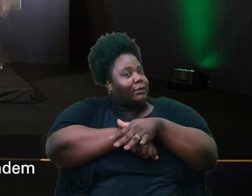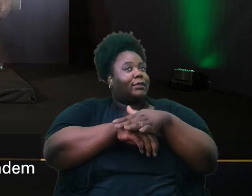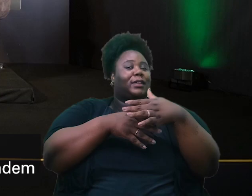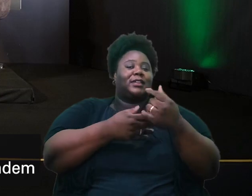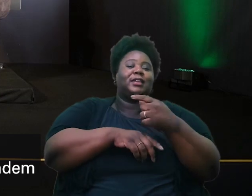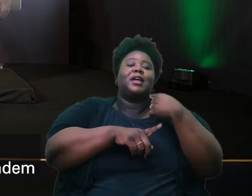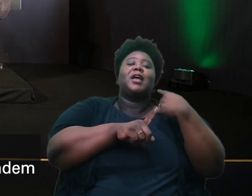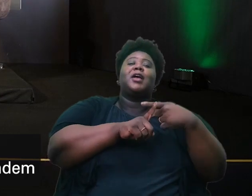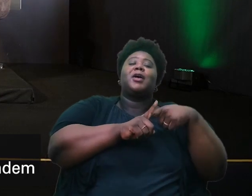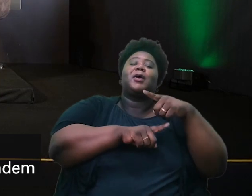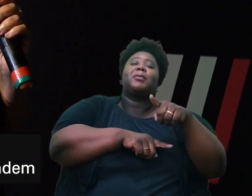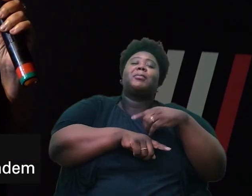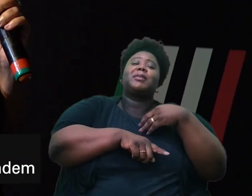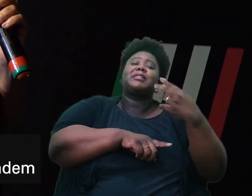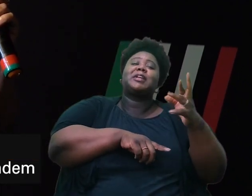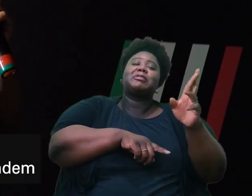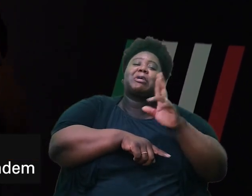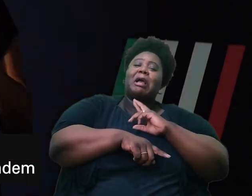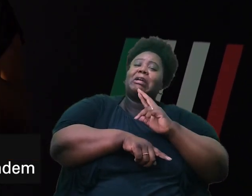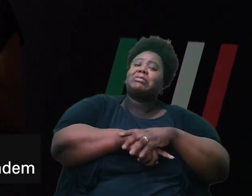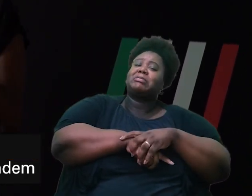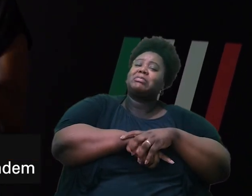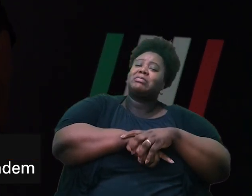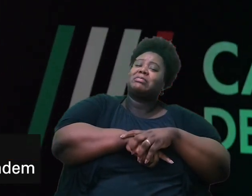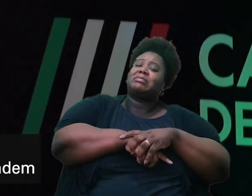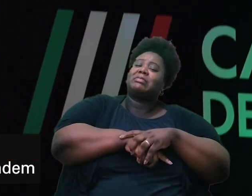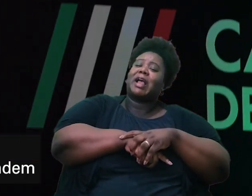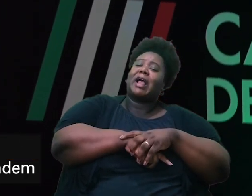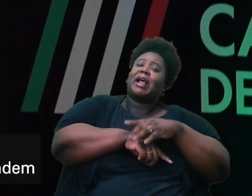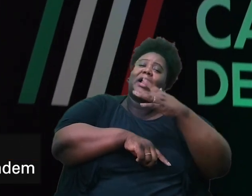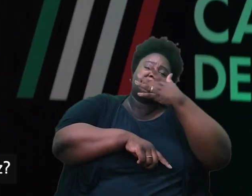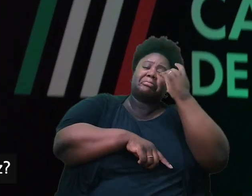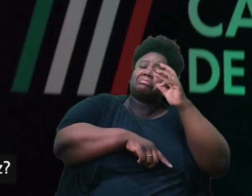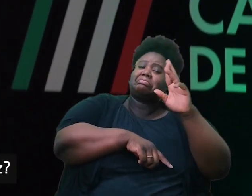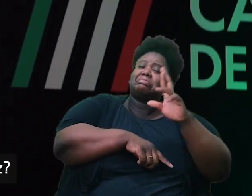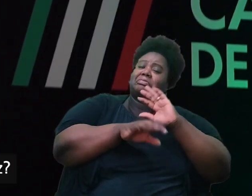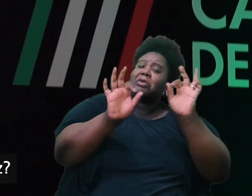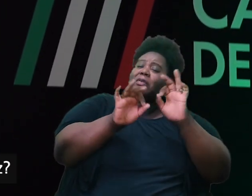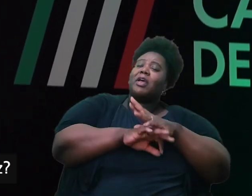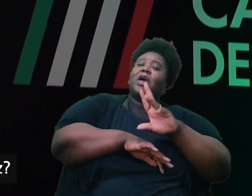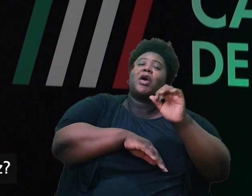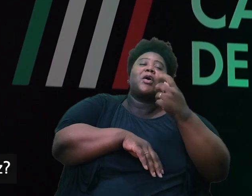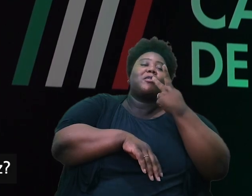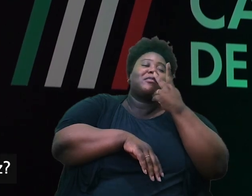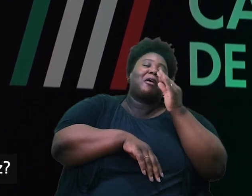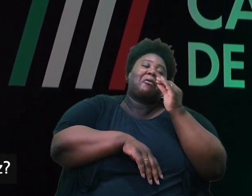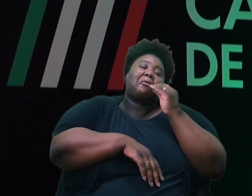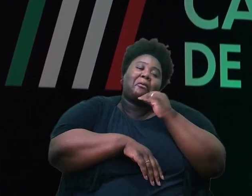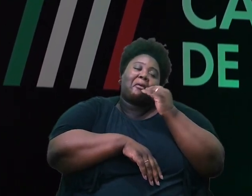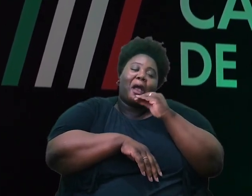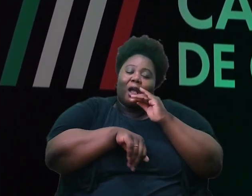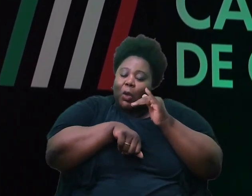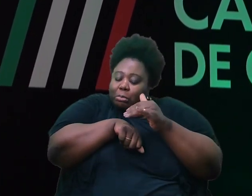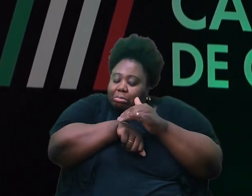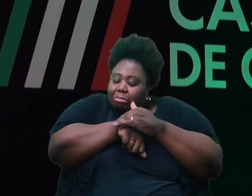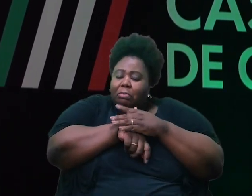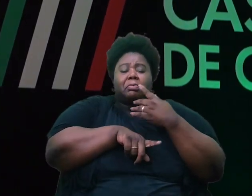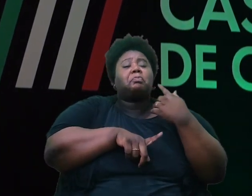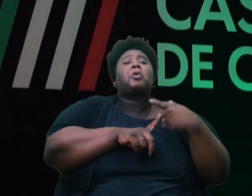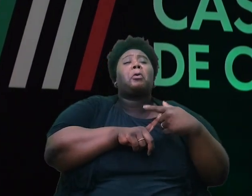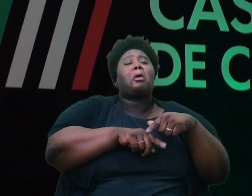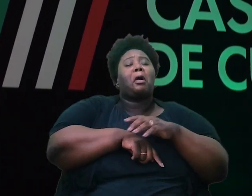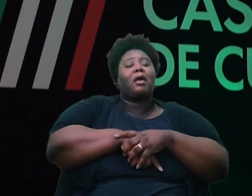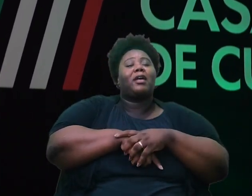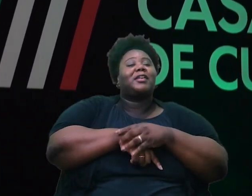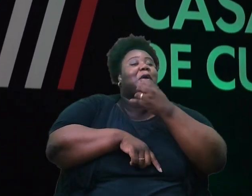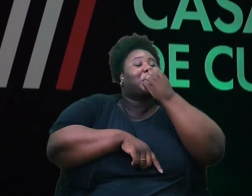Por que sempre o primeiro cumprimento as pessoas não respondem? Ou respondem com muita timidez? Hein?